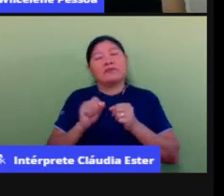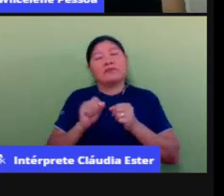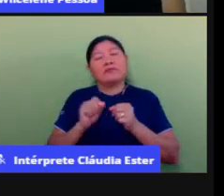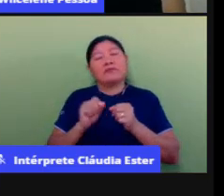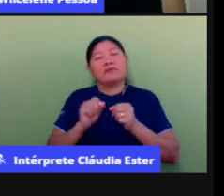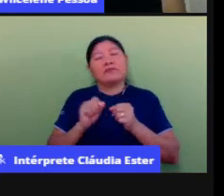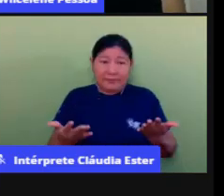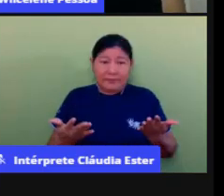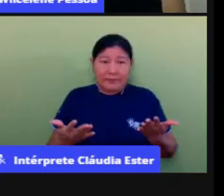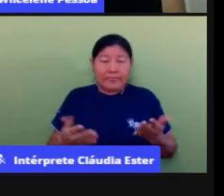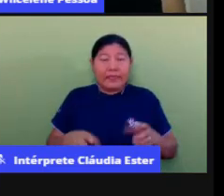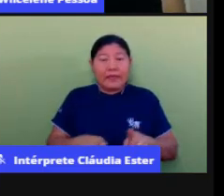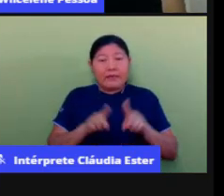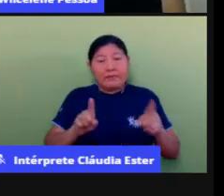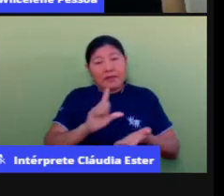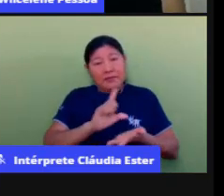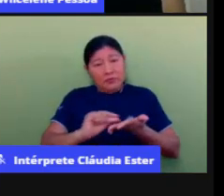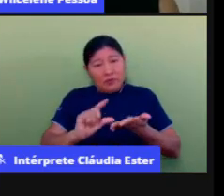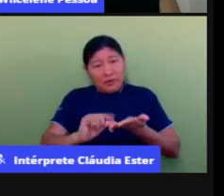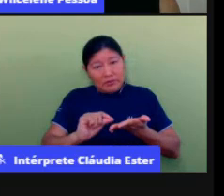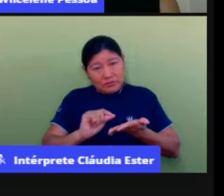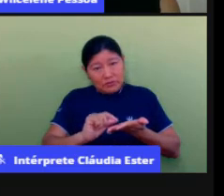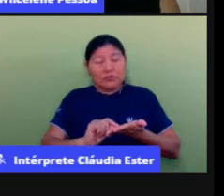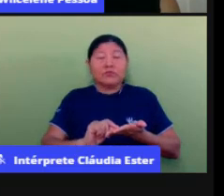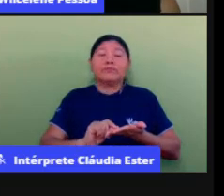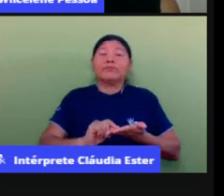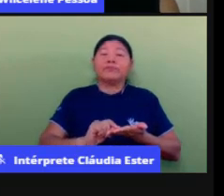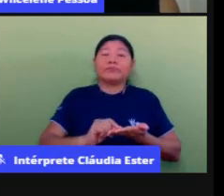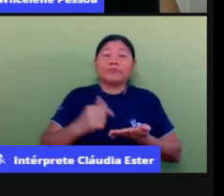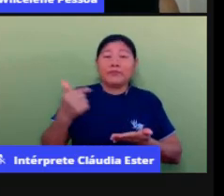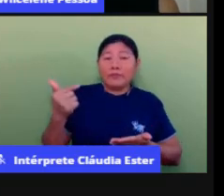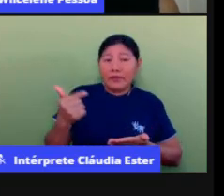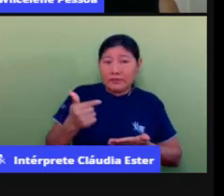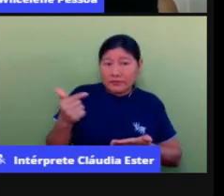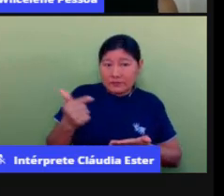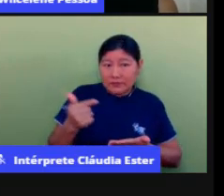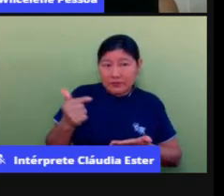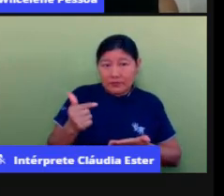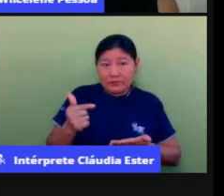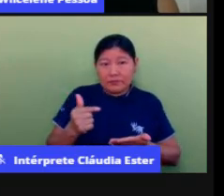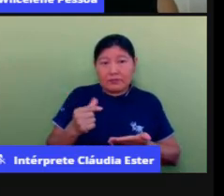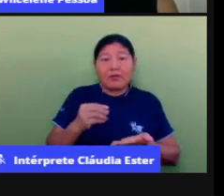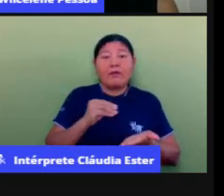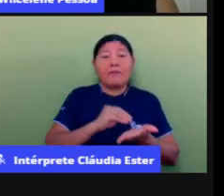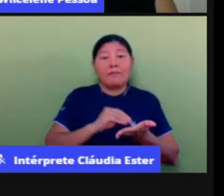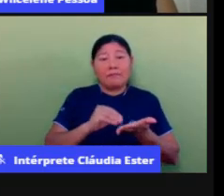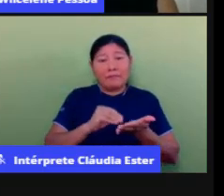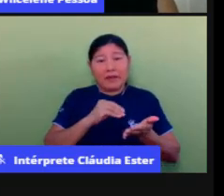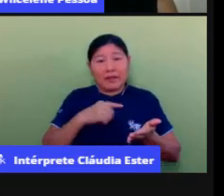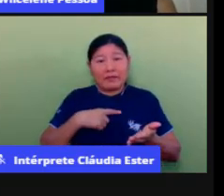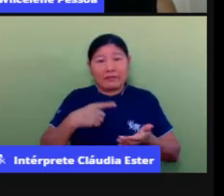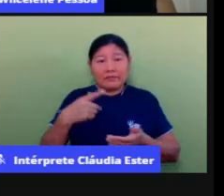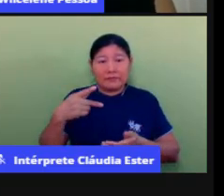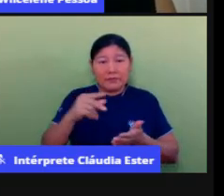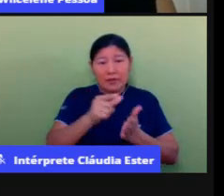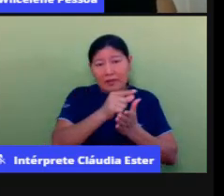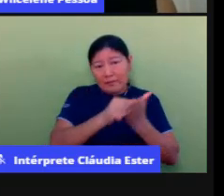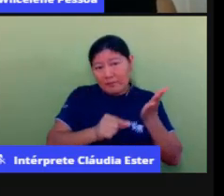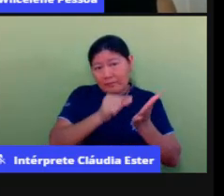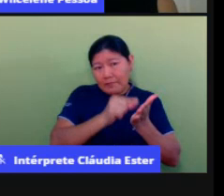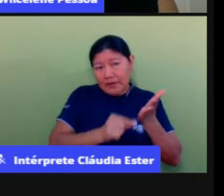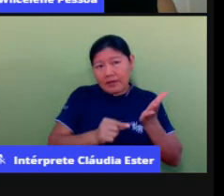artigo 2º, né, parágrafo 4º, vai dizer que, então, bom, para minimizar um pouco, né, desse prejuízo, por assim